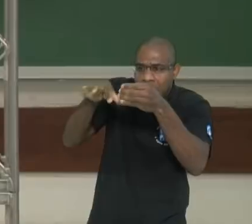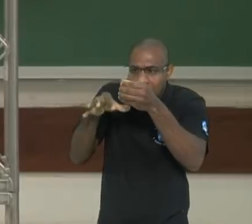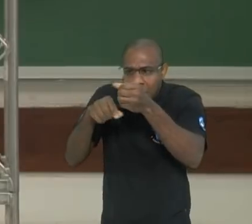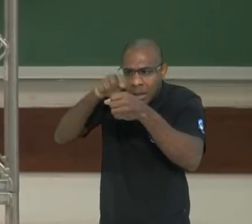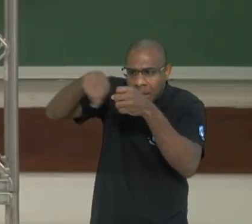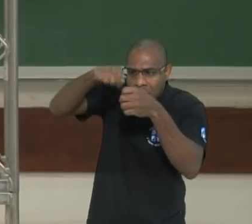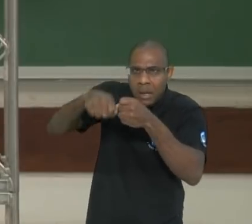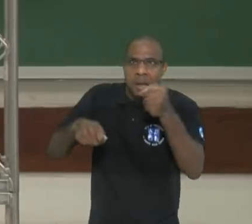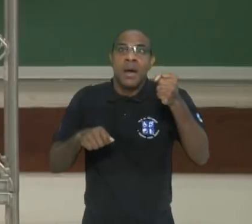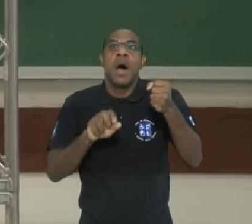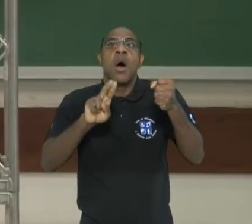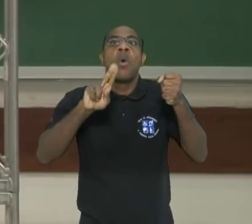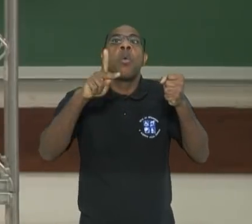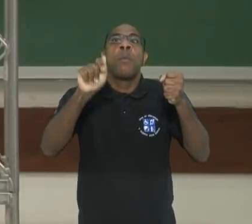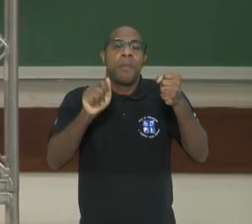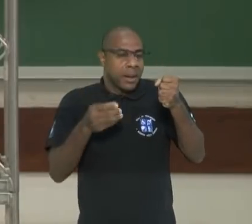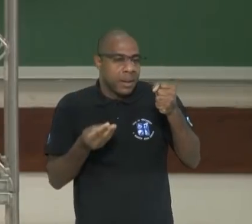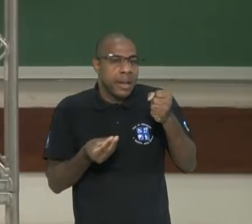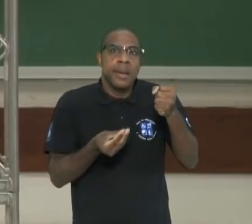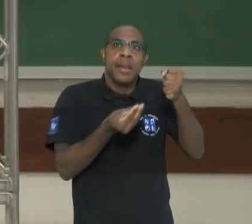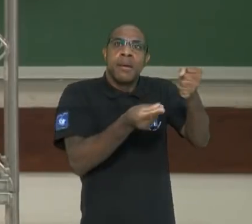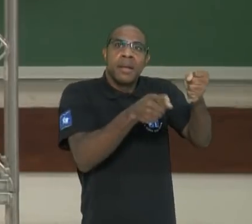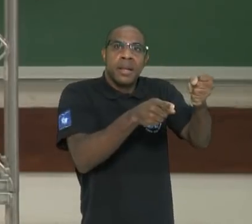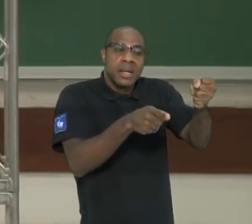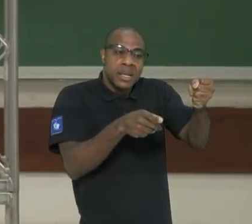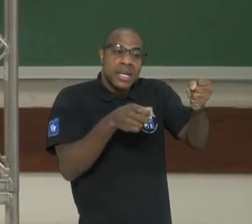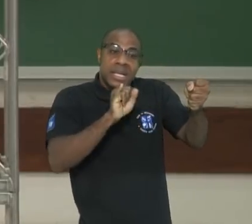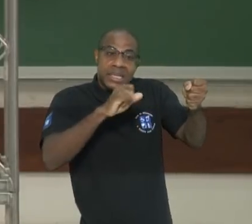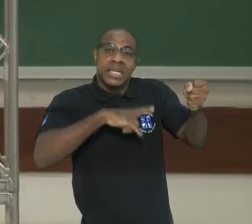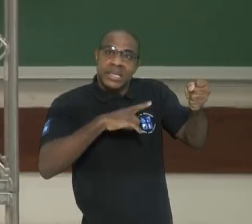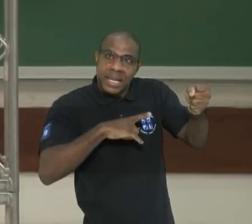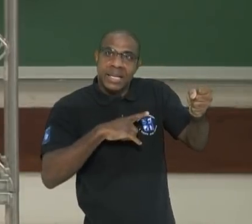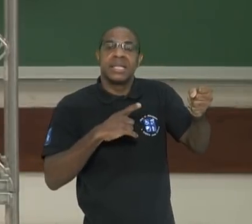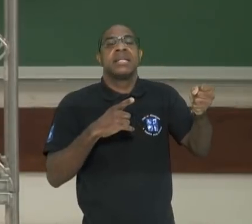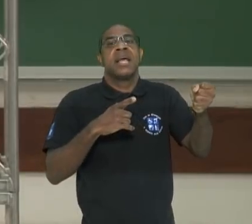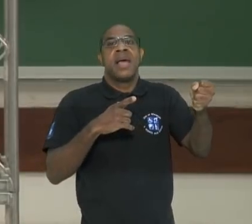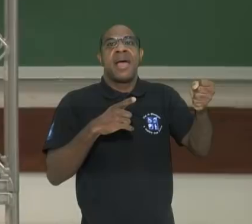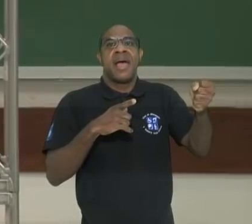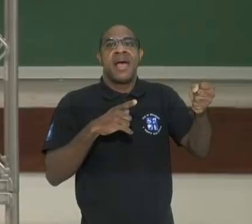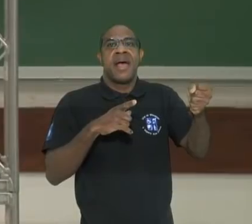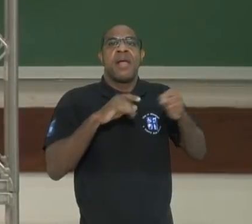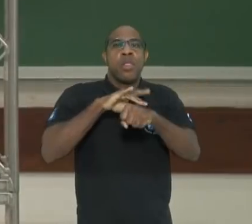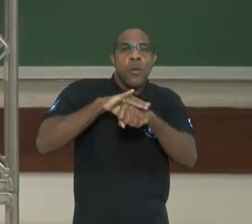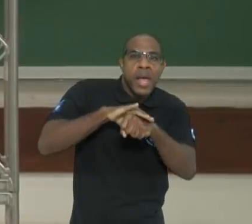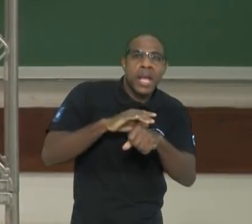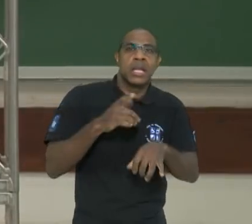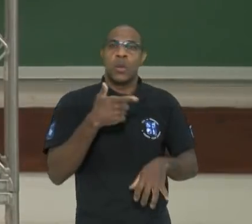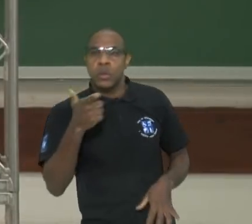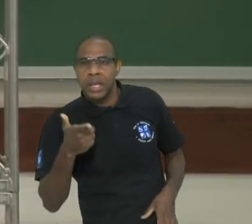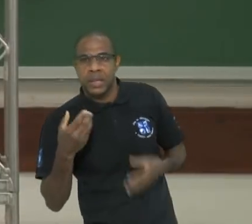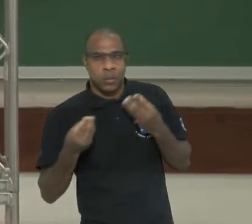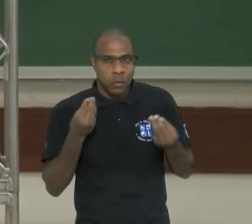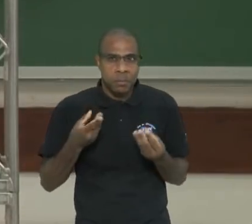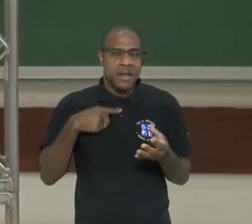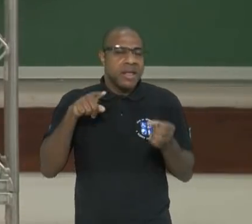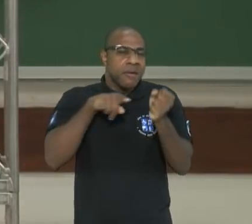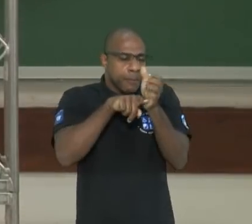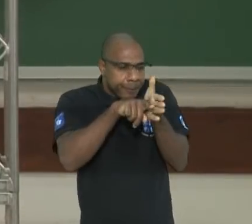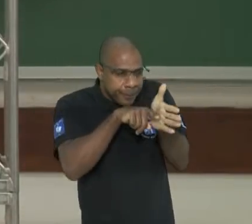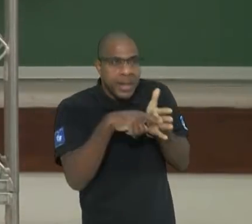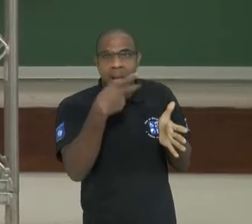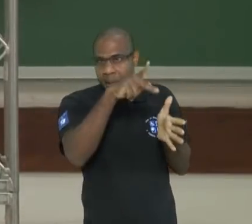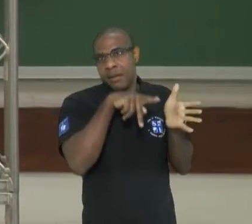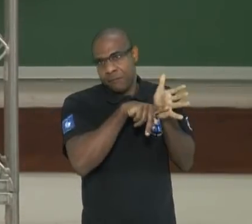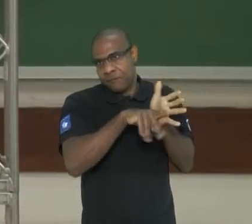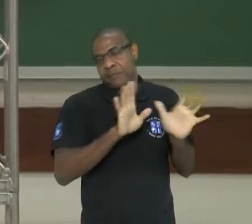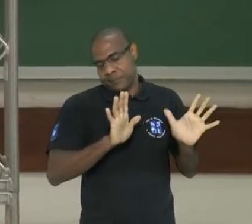e levar até um postinho de saúde para verificar se eles estão fazendo essa coleta e essa análise sobre a existência da doença de